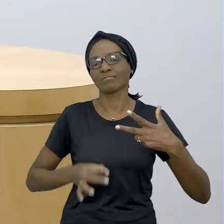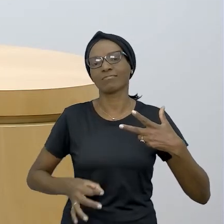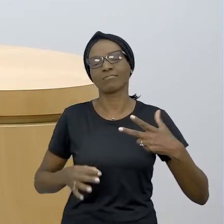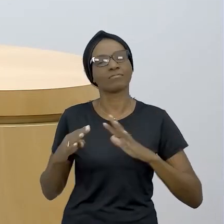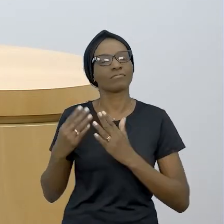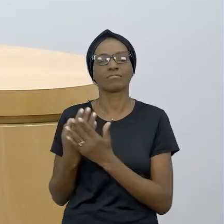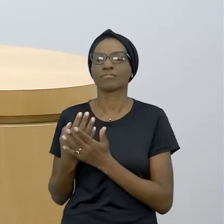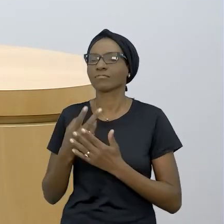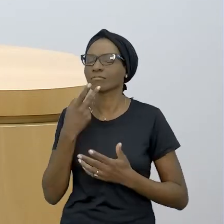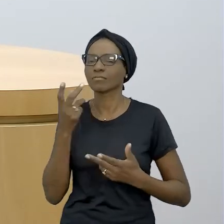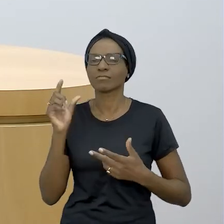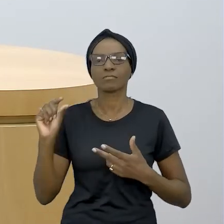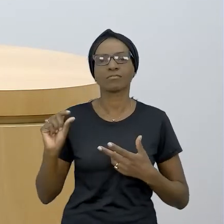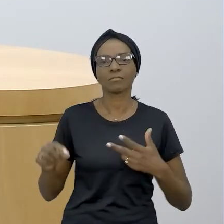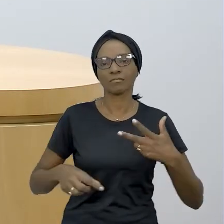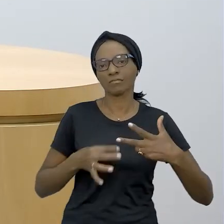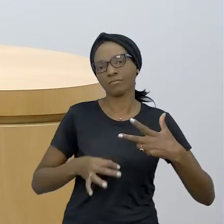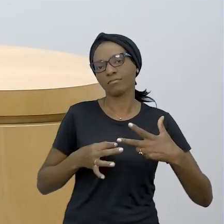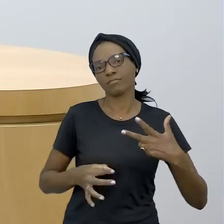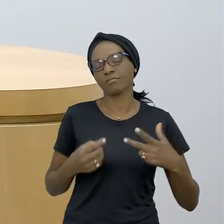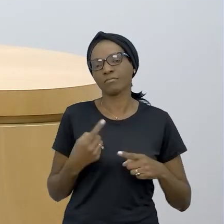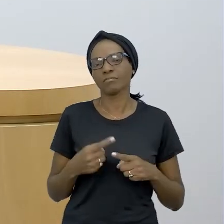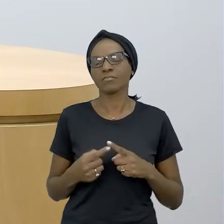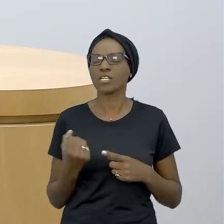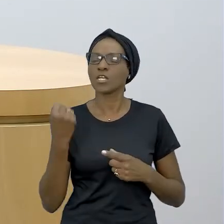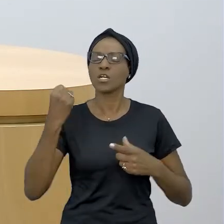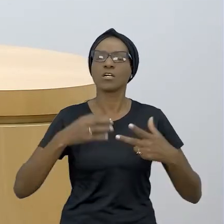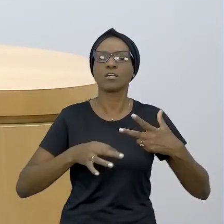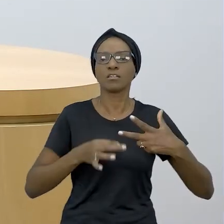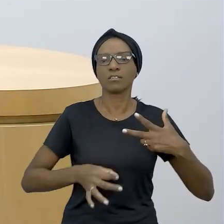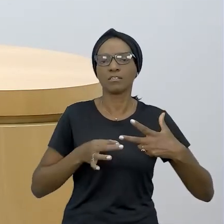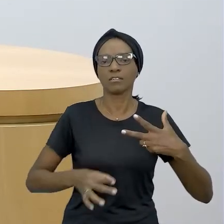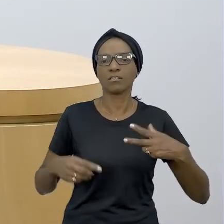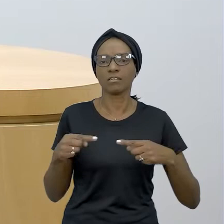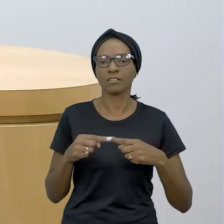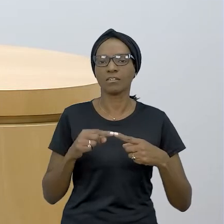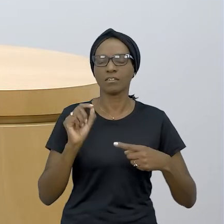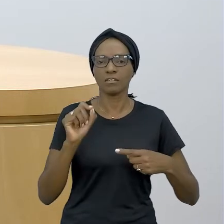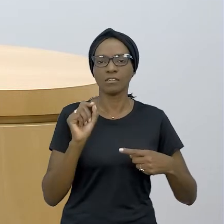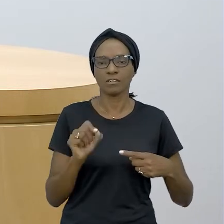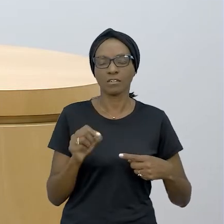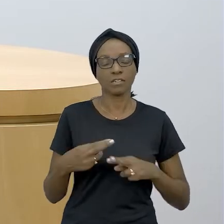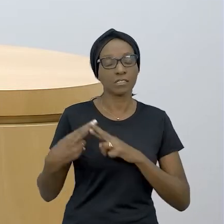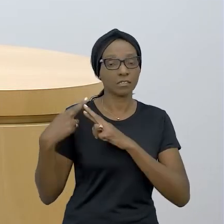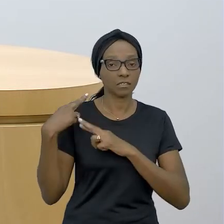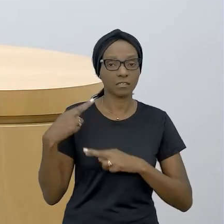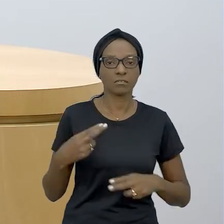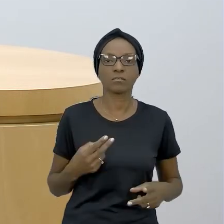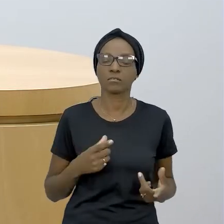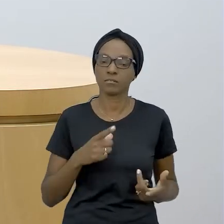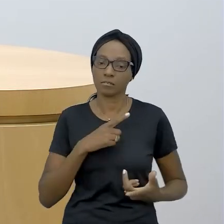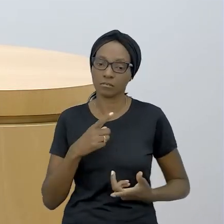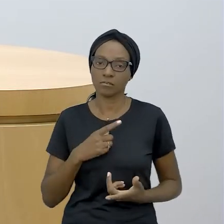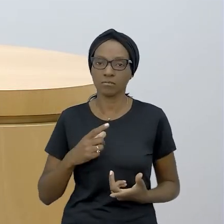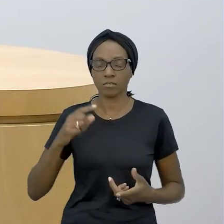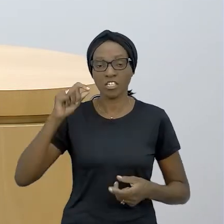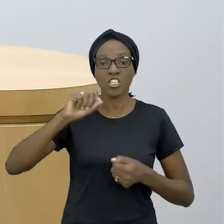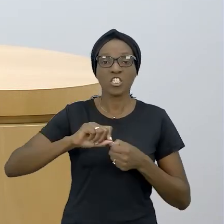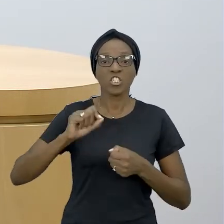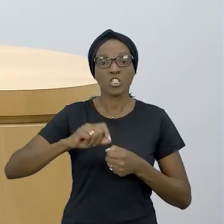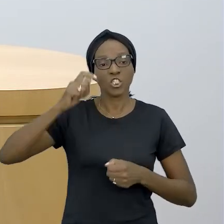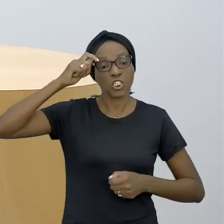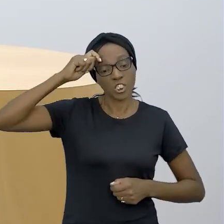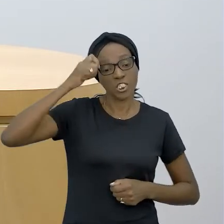mas, afinal de contas, o que compõe, né, esse Poder Judiciário que é responsável, né, por fazer cumprir as leis,